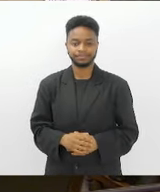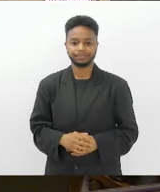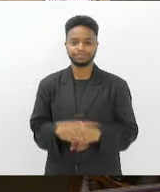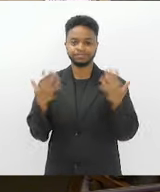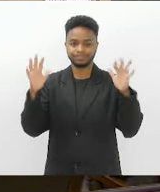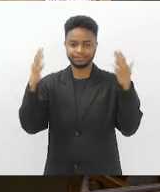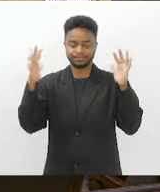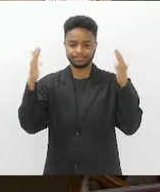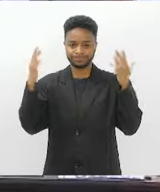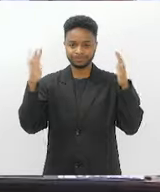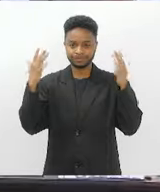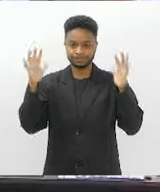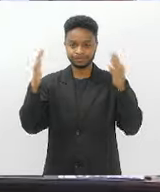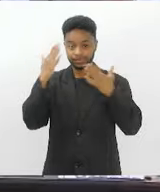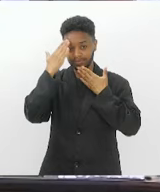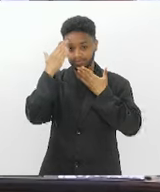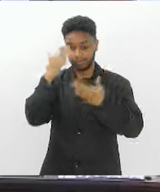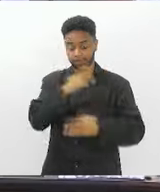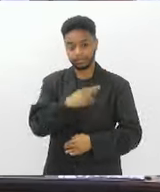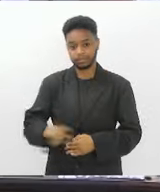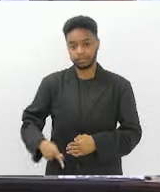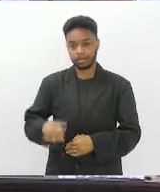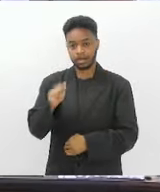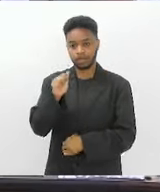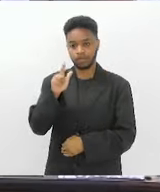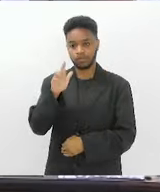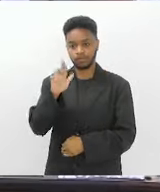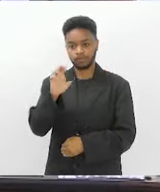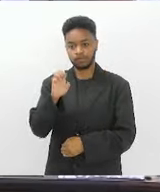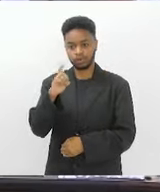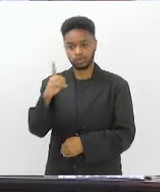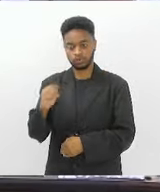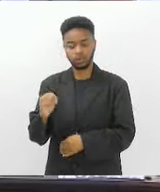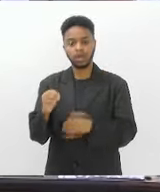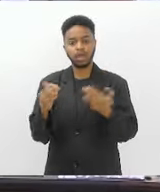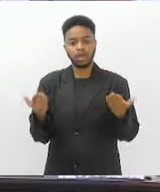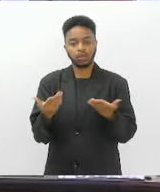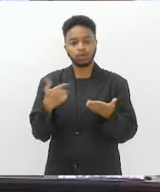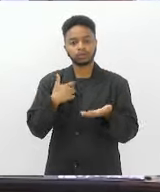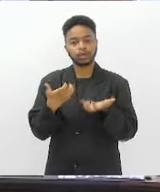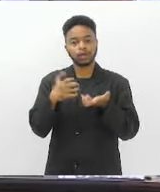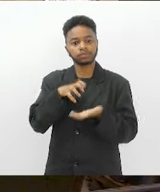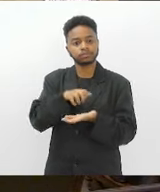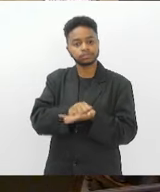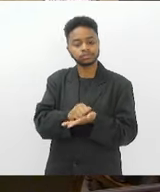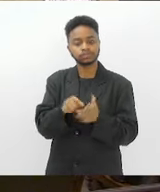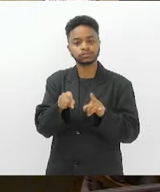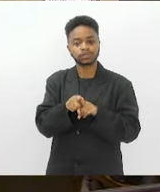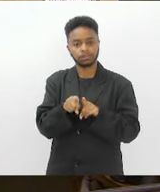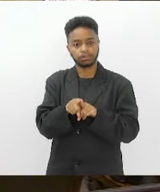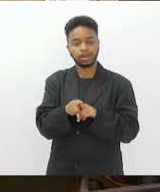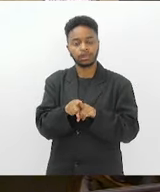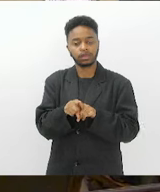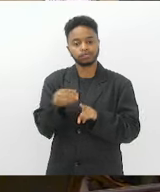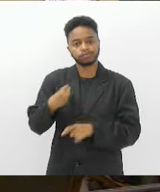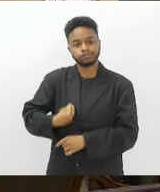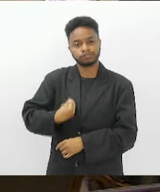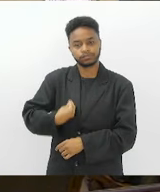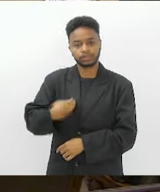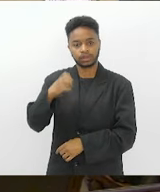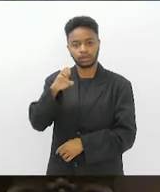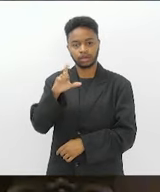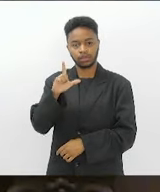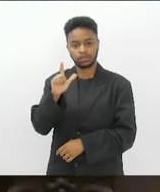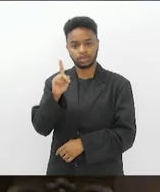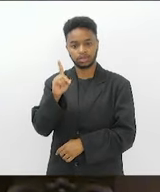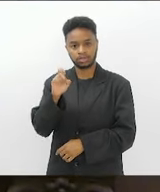Muito obrigado, presidente Alfredo Lopes. Gostaria de registrar ainda em tempo a presença de Elber Moura,